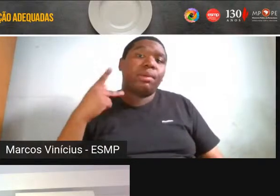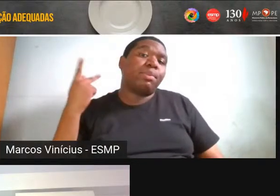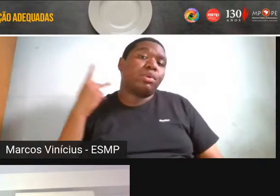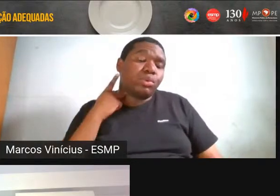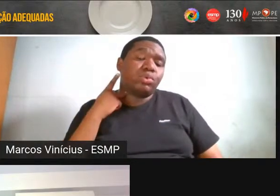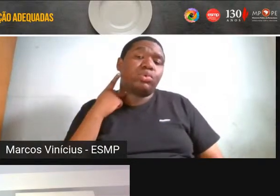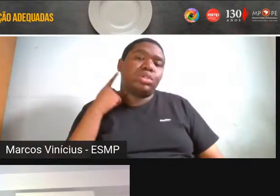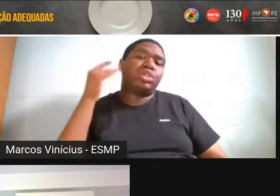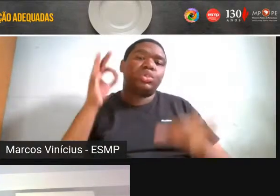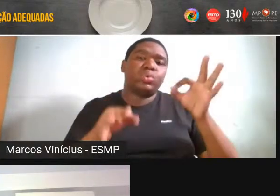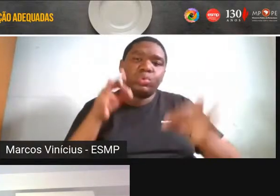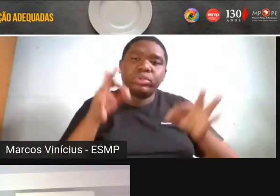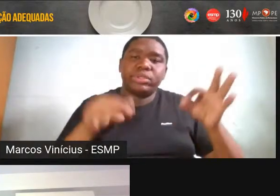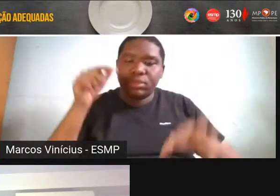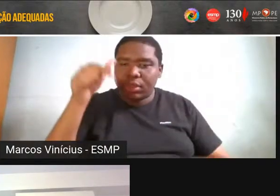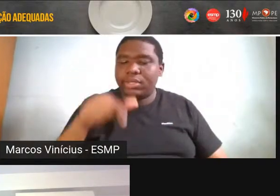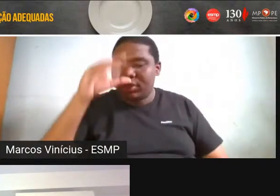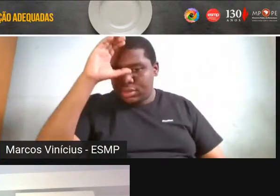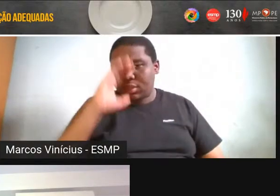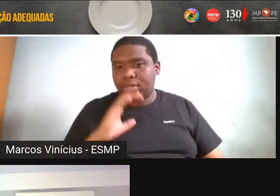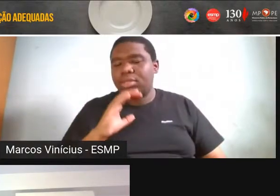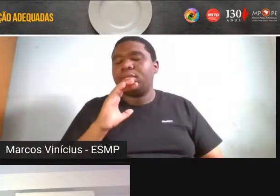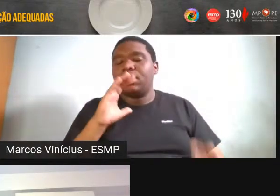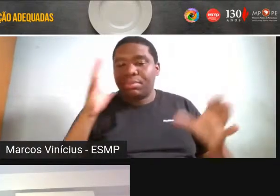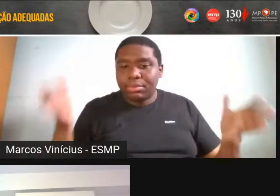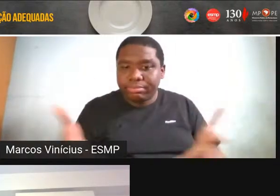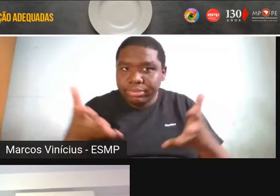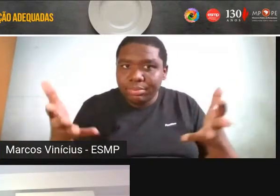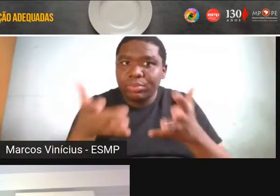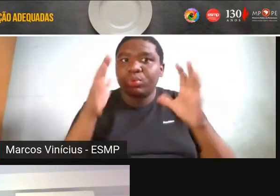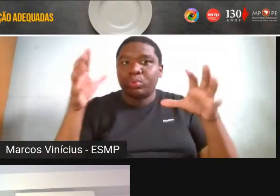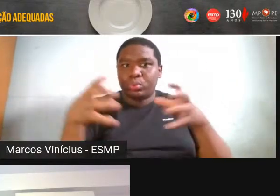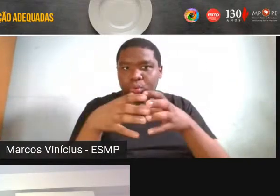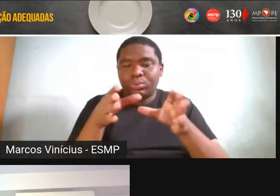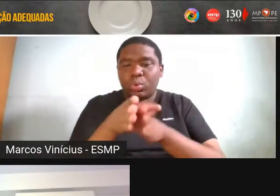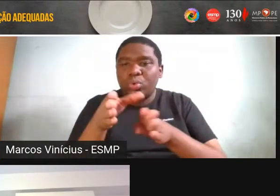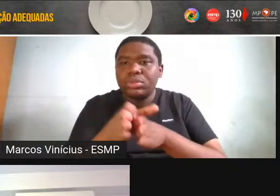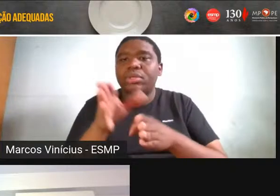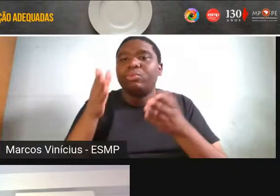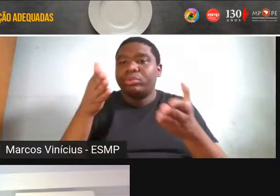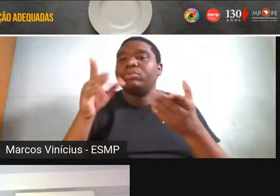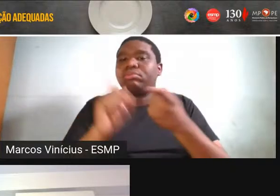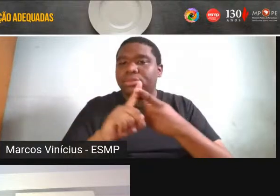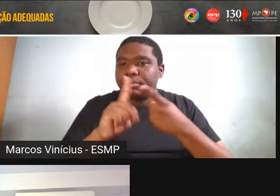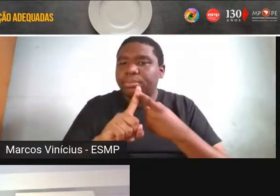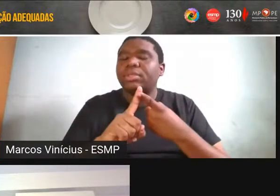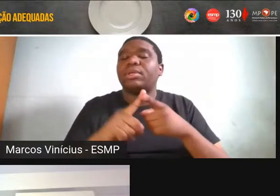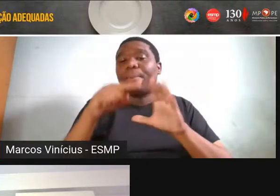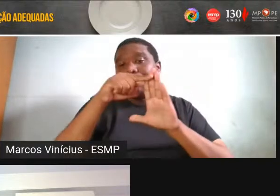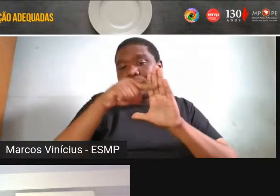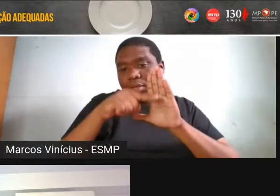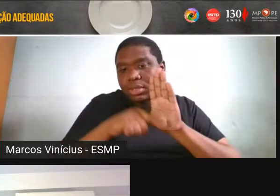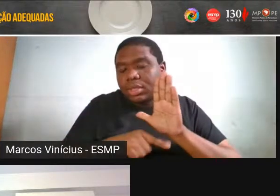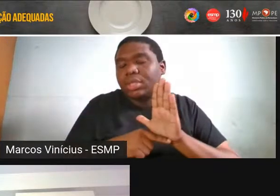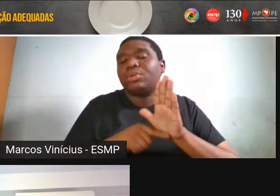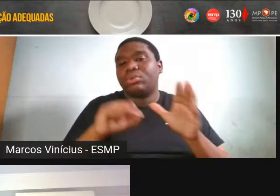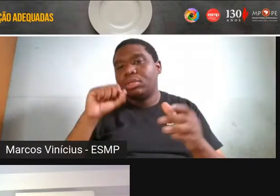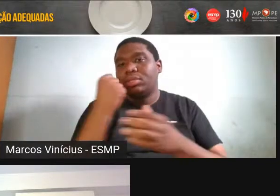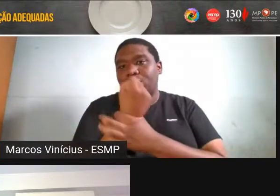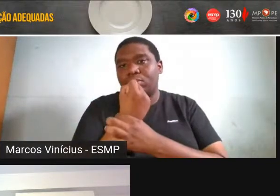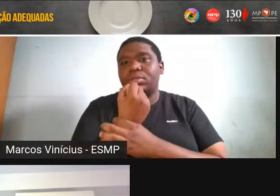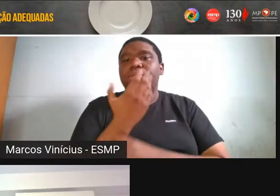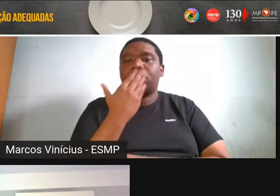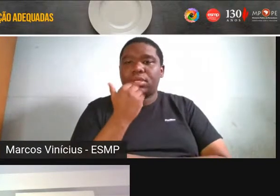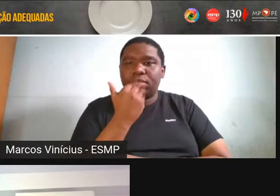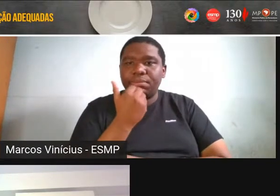Olinda para essa reativação do Conselho, e esse fomento também de um plano municipal de segurança alimentar, né? Nós